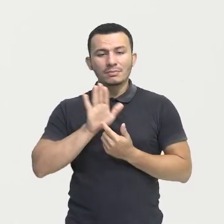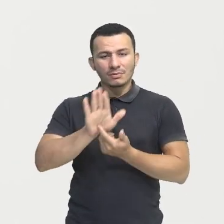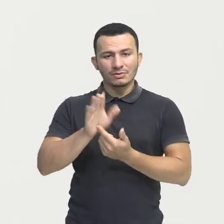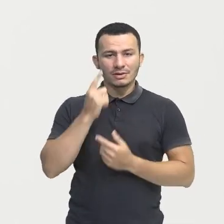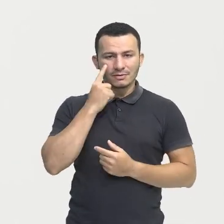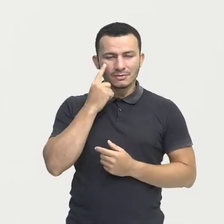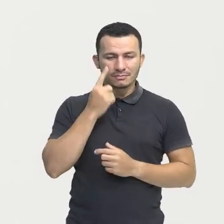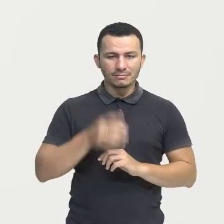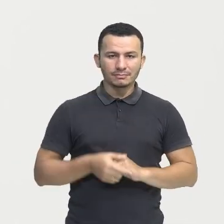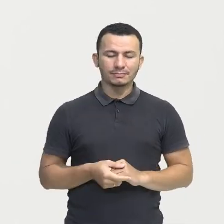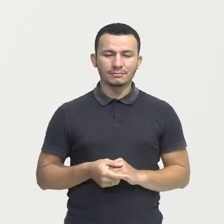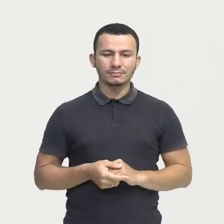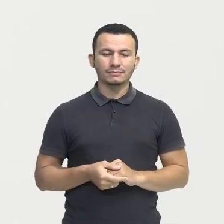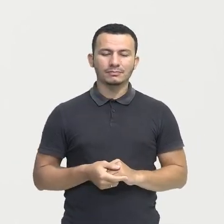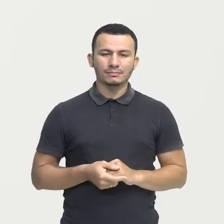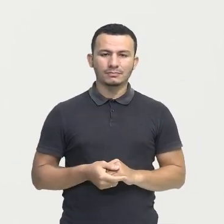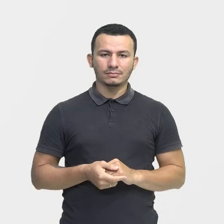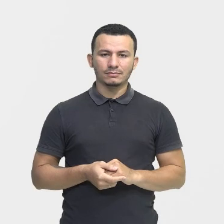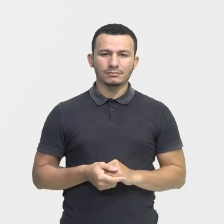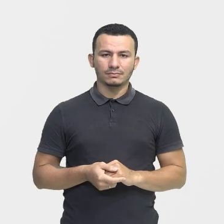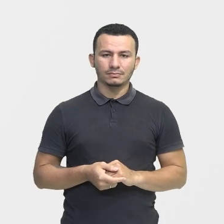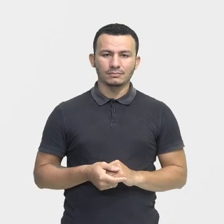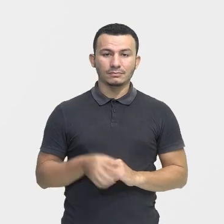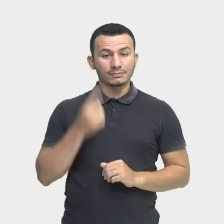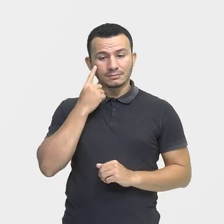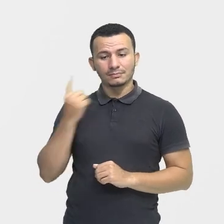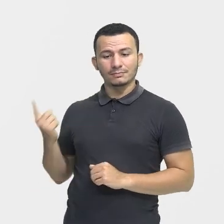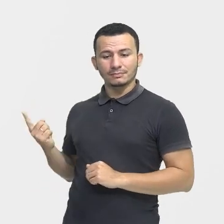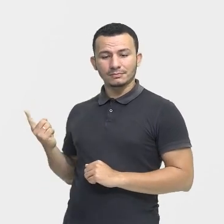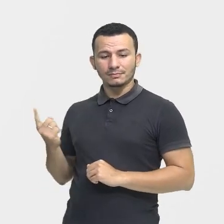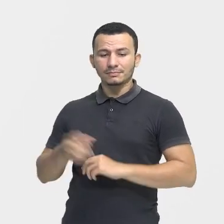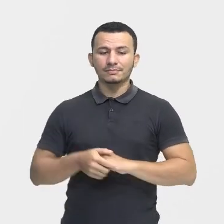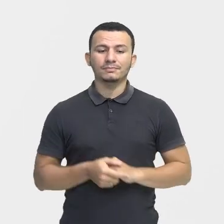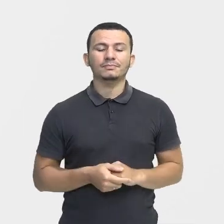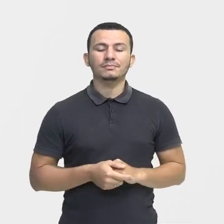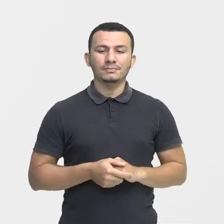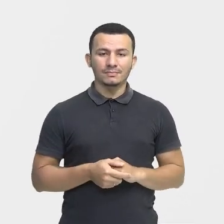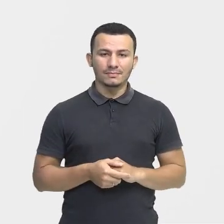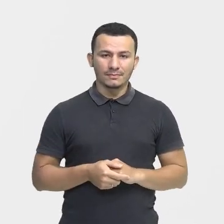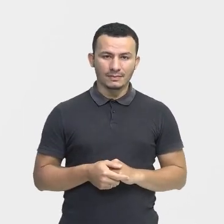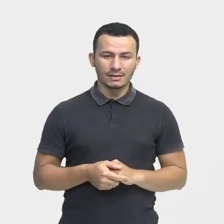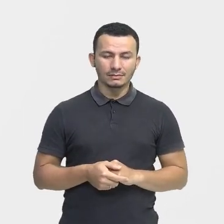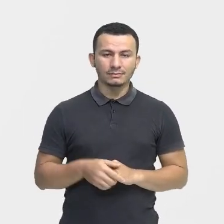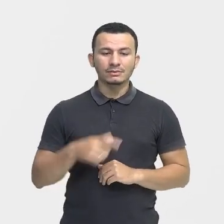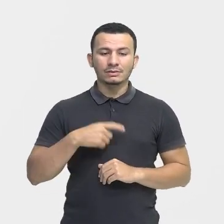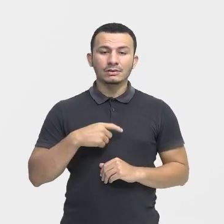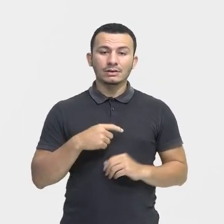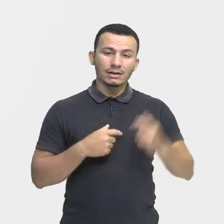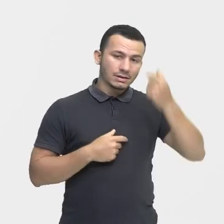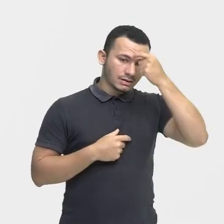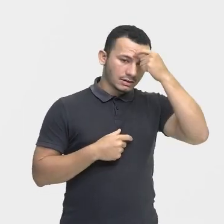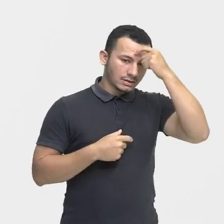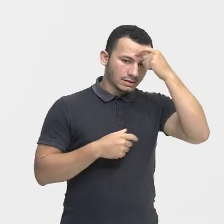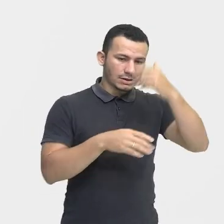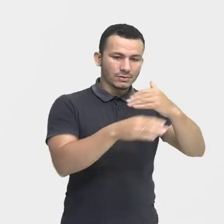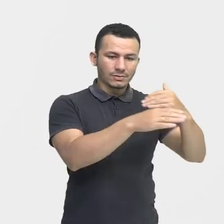ó. Ficaria mais ou menos assim, ó. Nós temos aí o senso